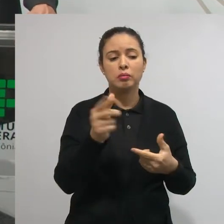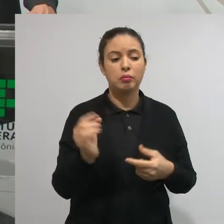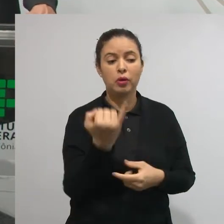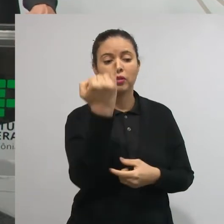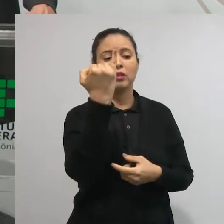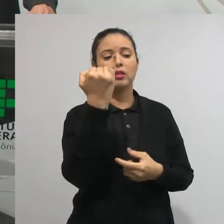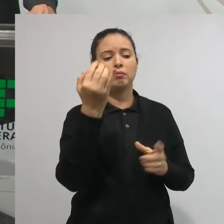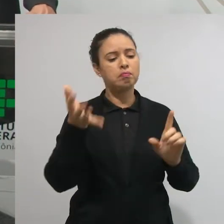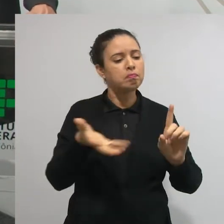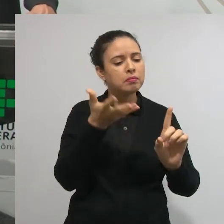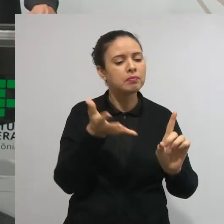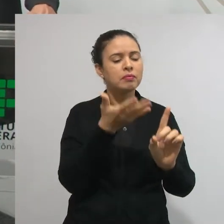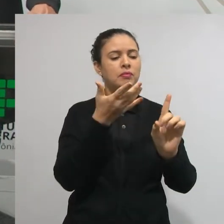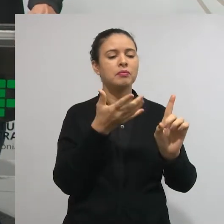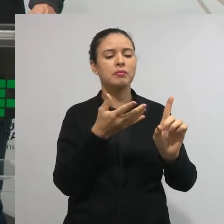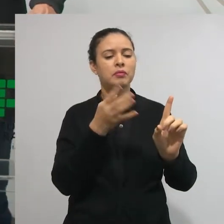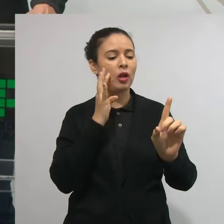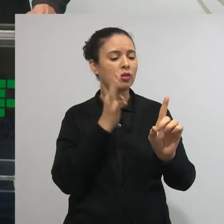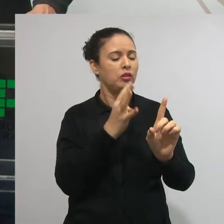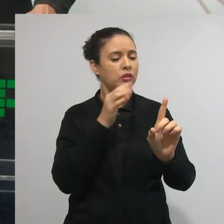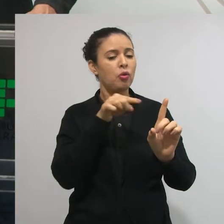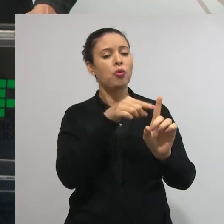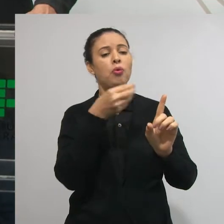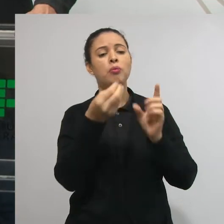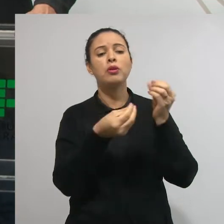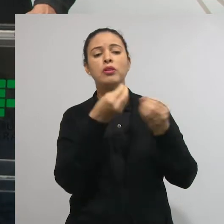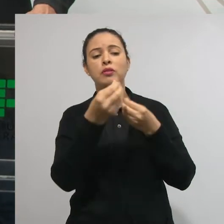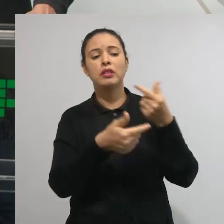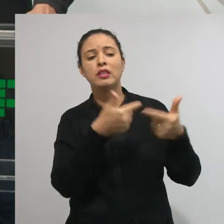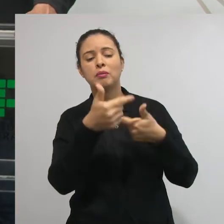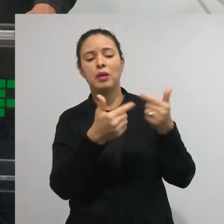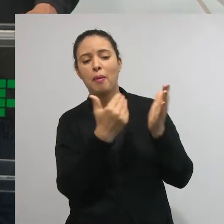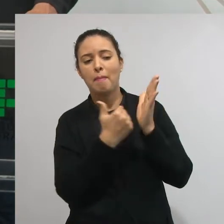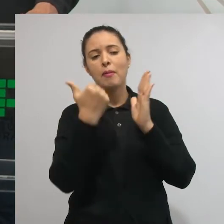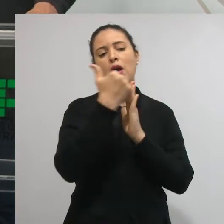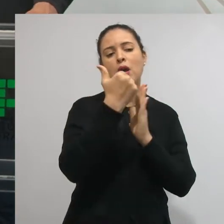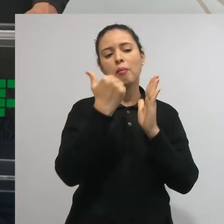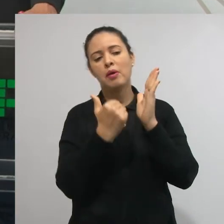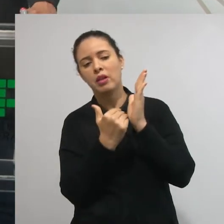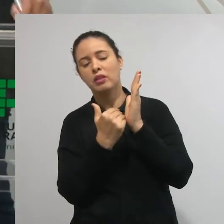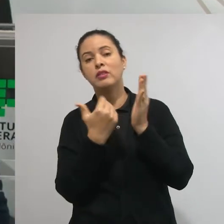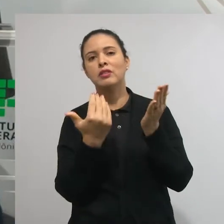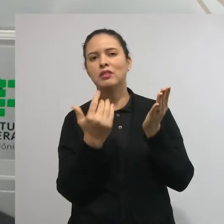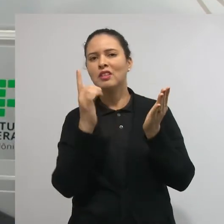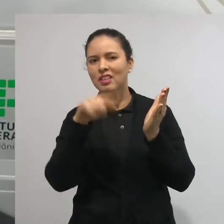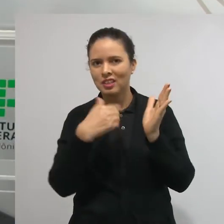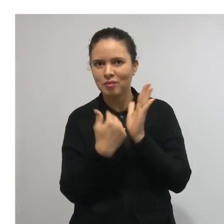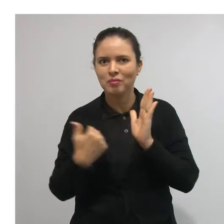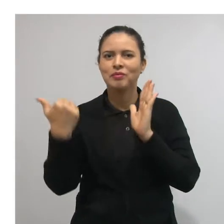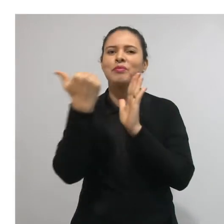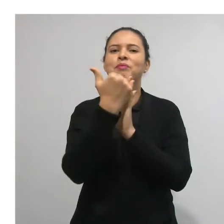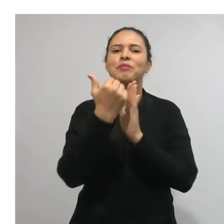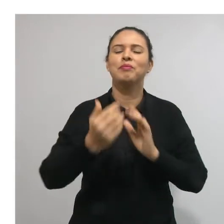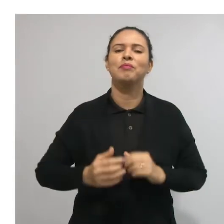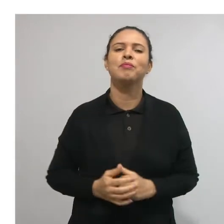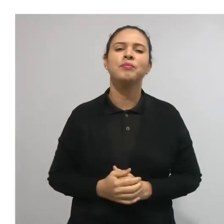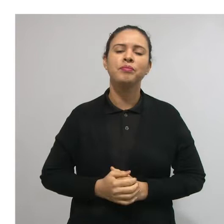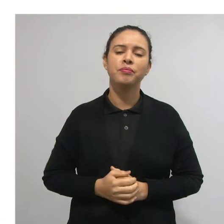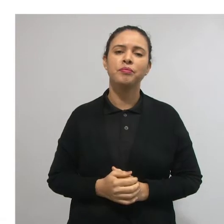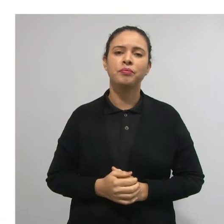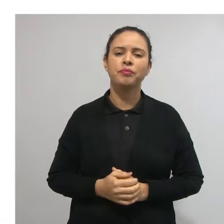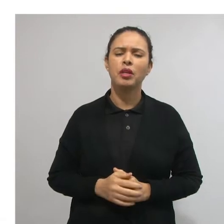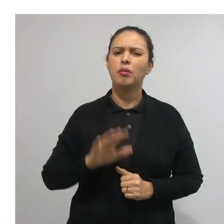pessoa importante dentro da organização, como é que ele vai reagir com a sua produção? Aumentava. Coloca aqui na tela, filho. Quando